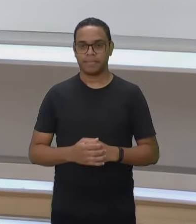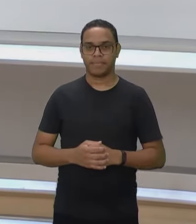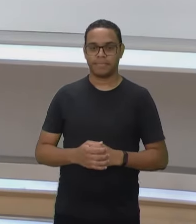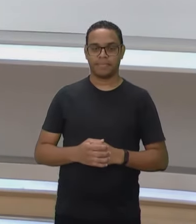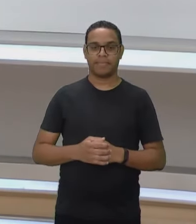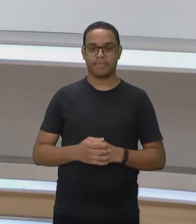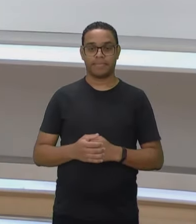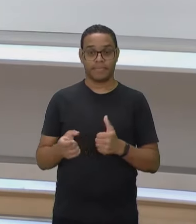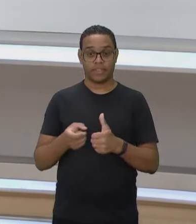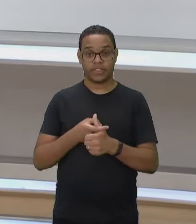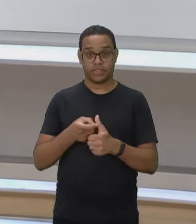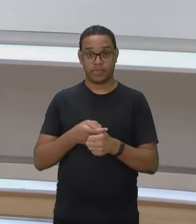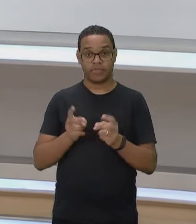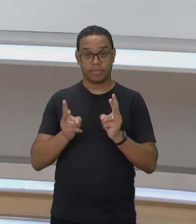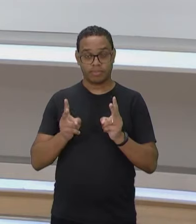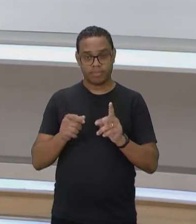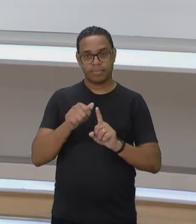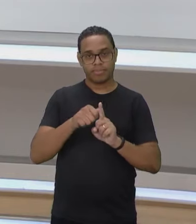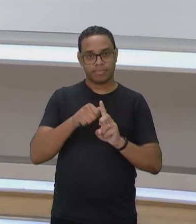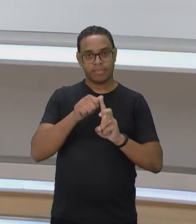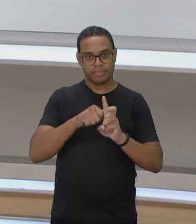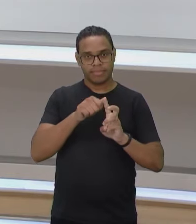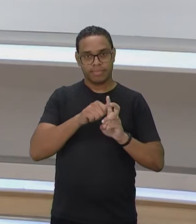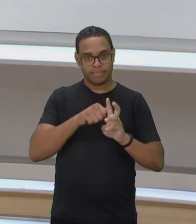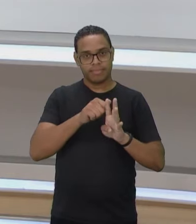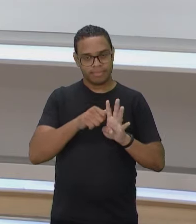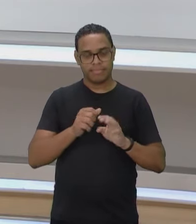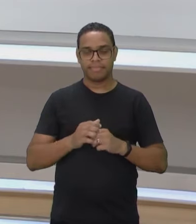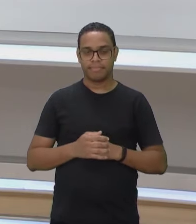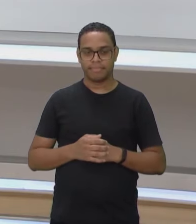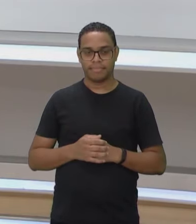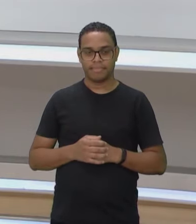A despesa fixa aí acontece todo mês.